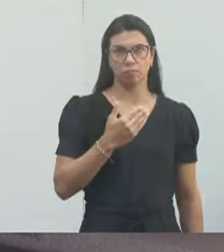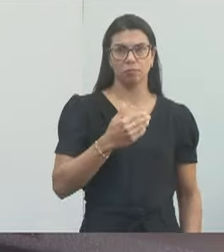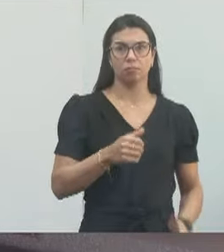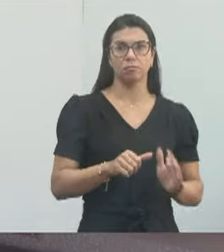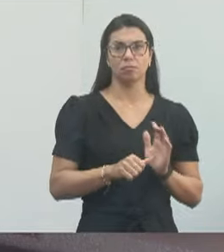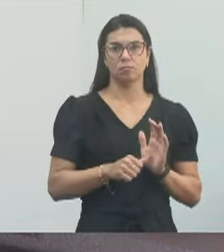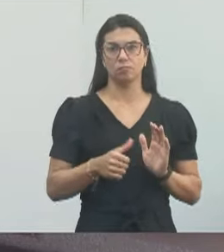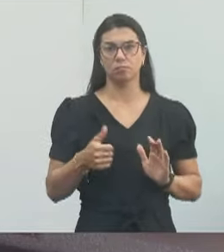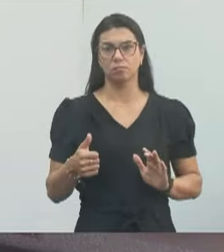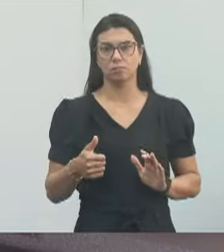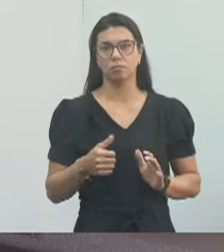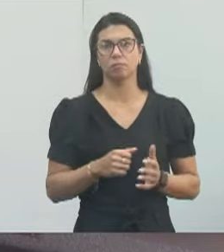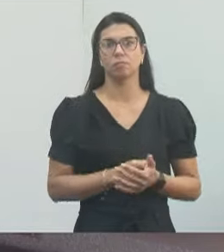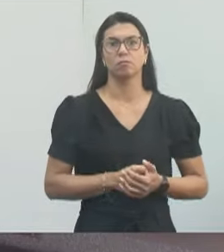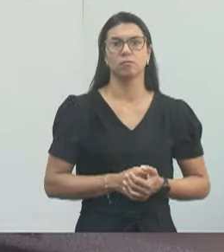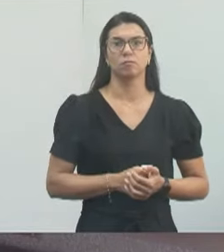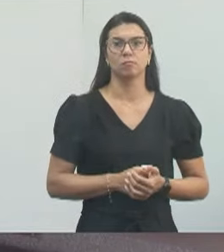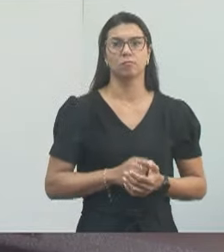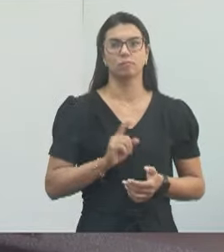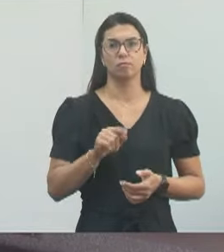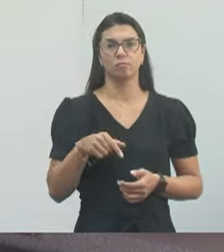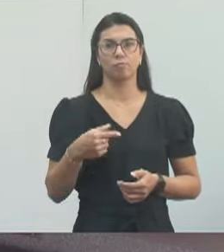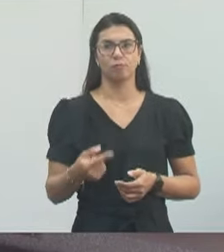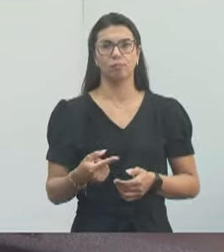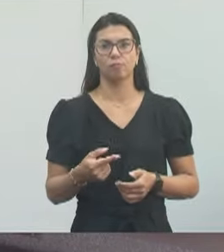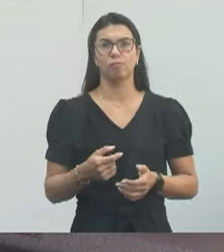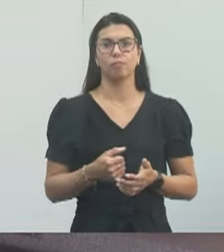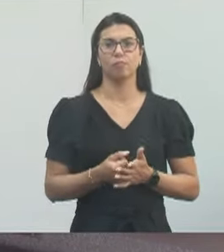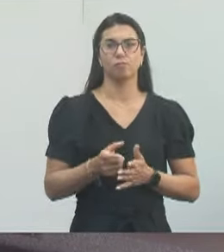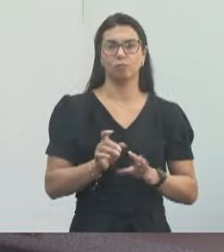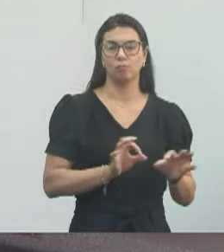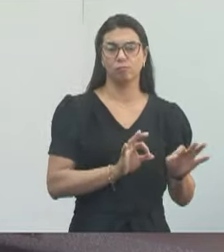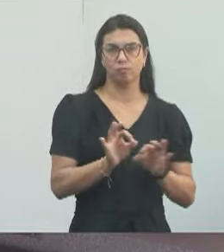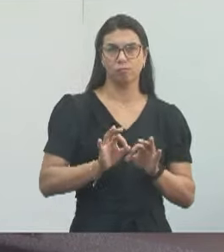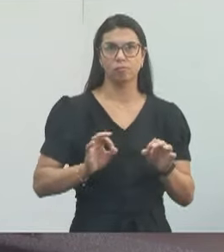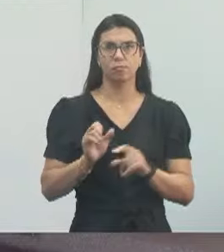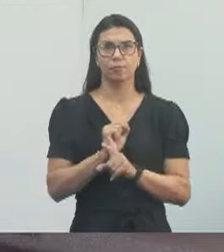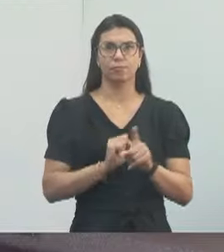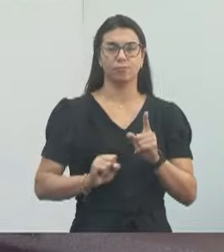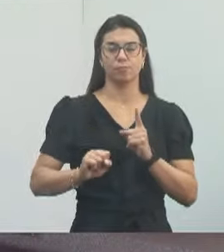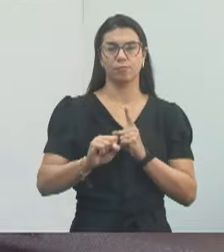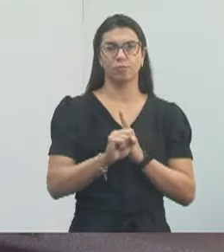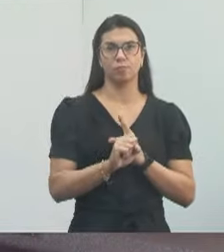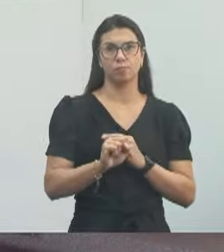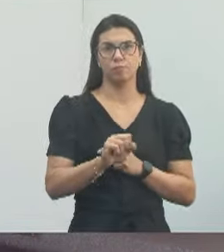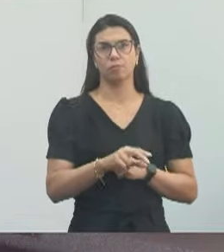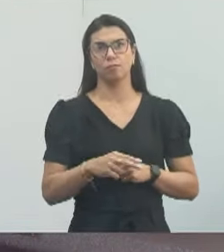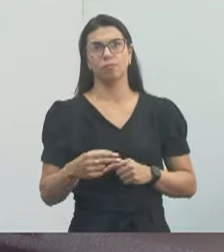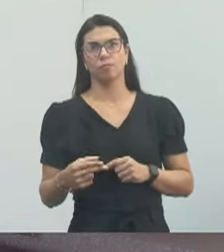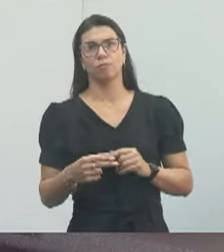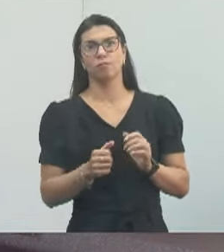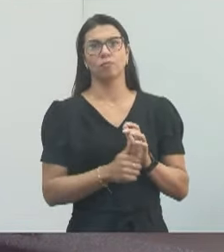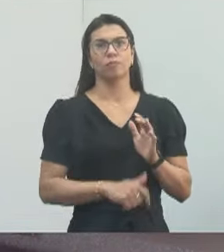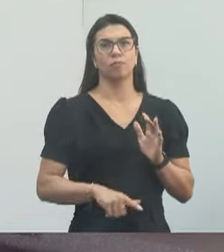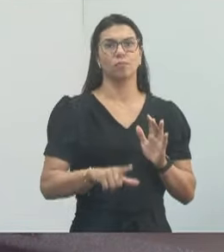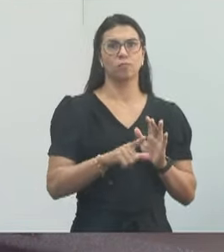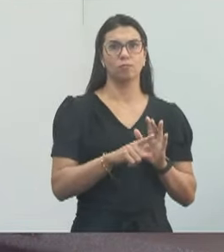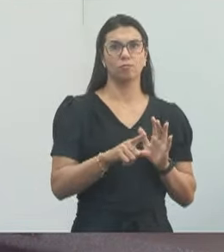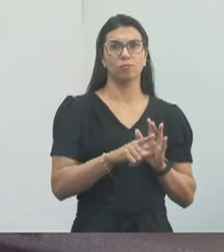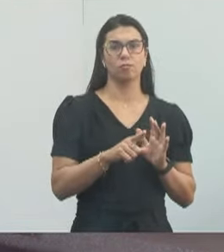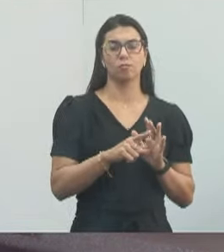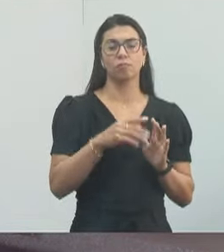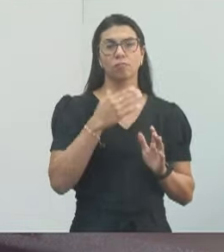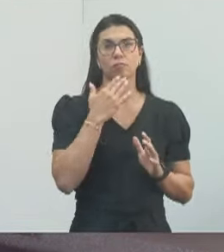que relação ao ambiente no caso de clínicas veterinárias ou comércio são